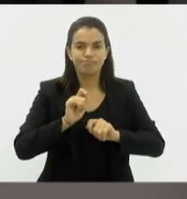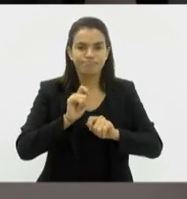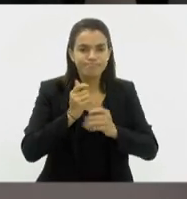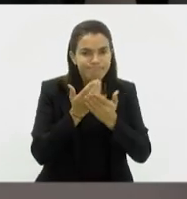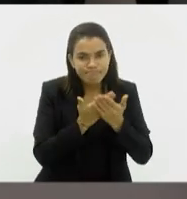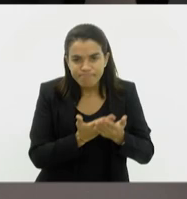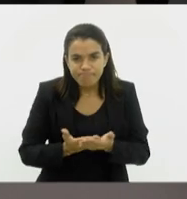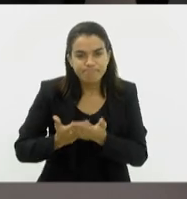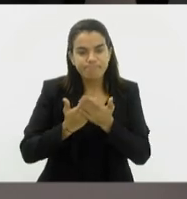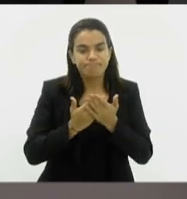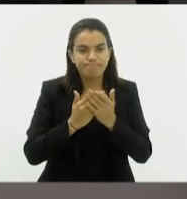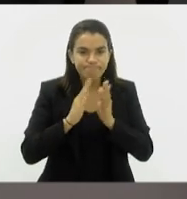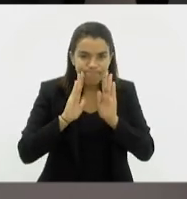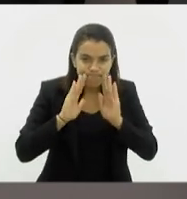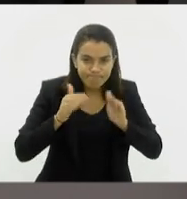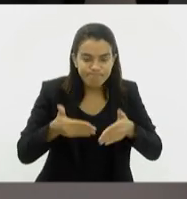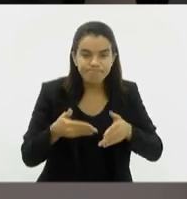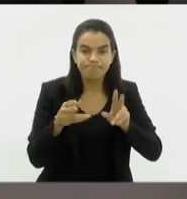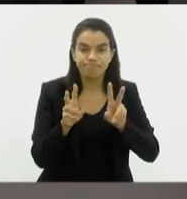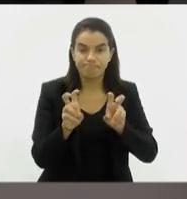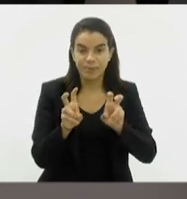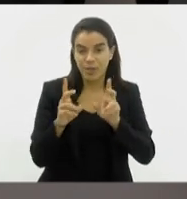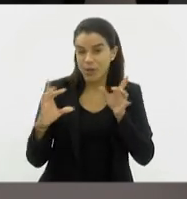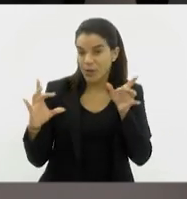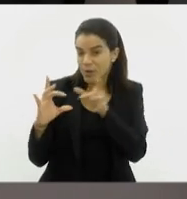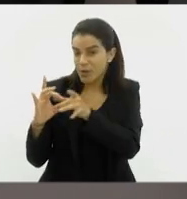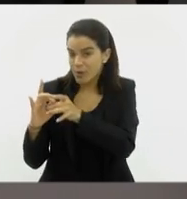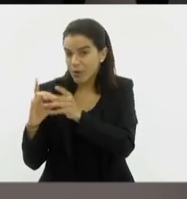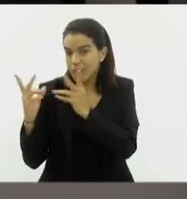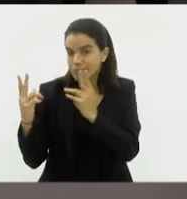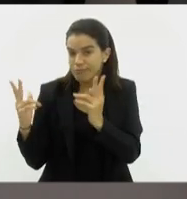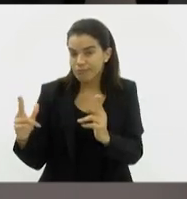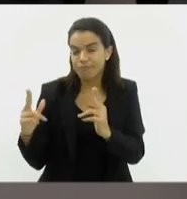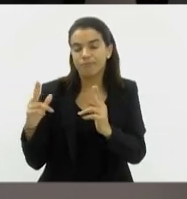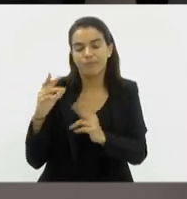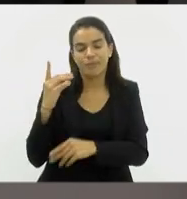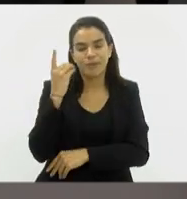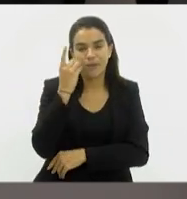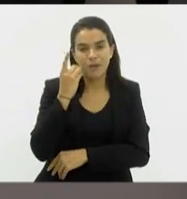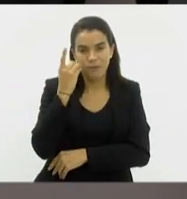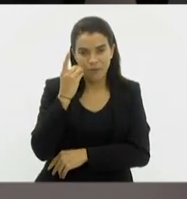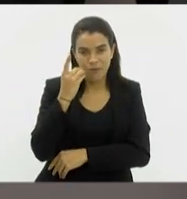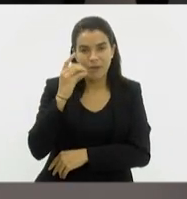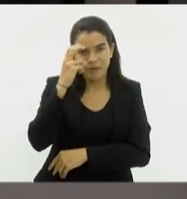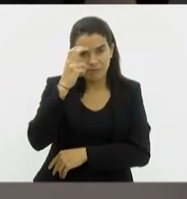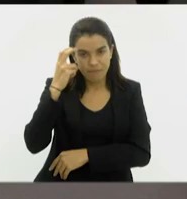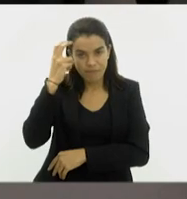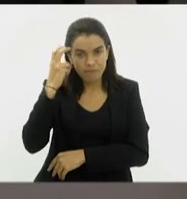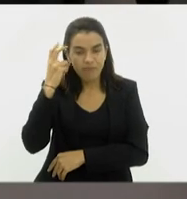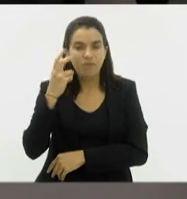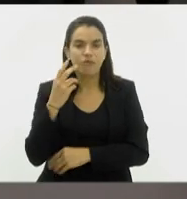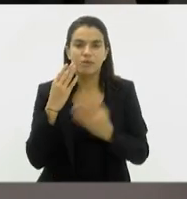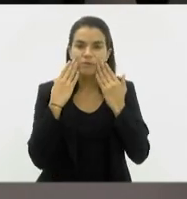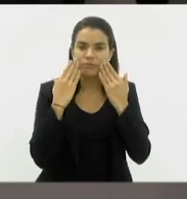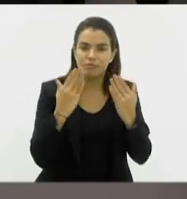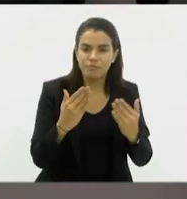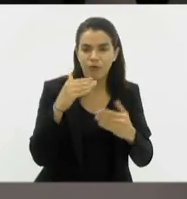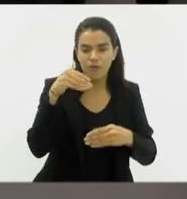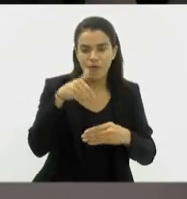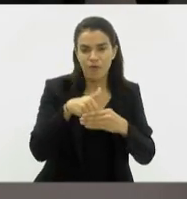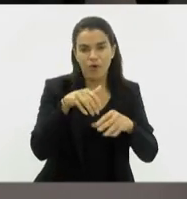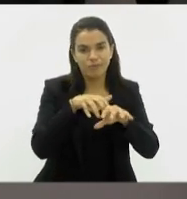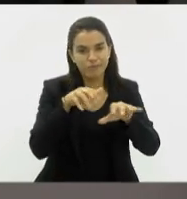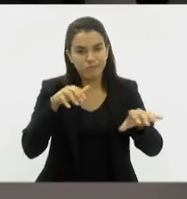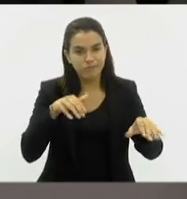tema e no mesmo sentido também que a deputada Verônica Lima eu considero que a senhora apresentou o seu voto divergente naquilo que Ele é